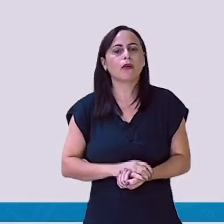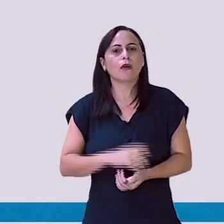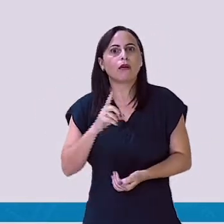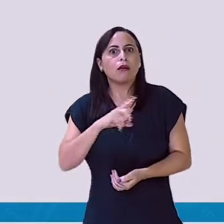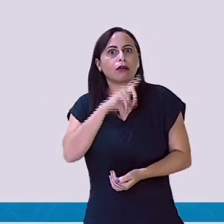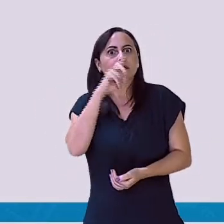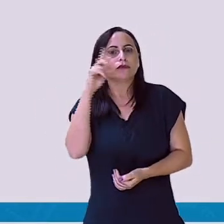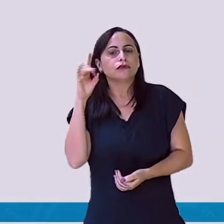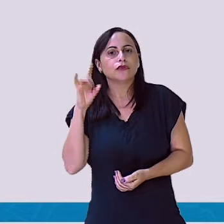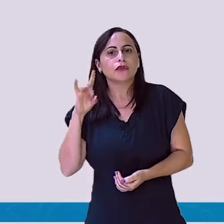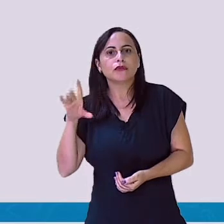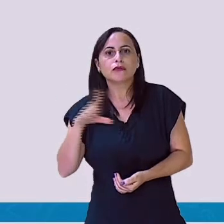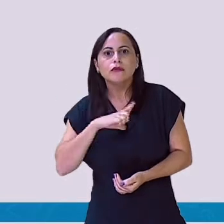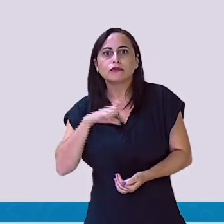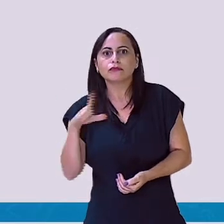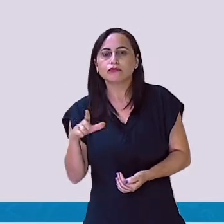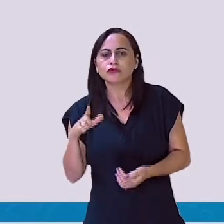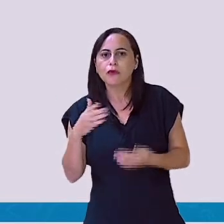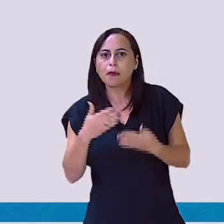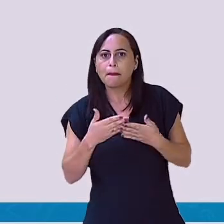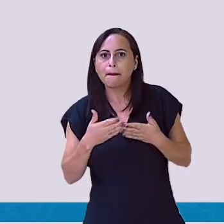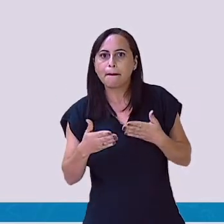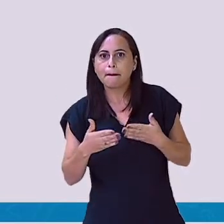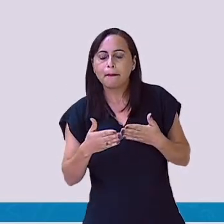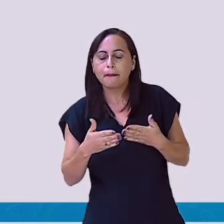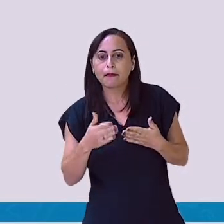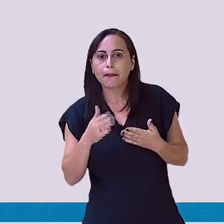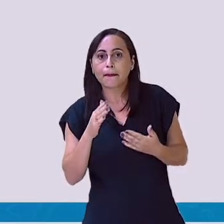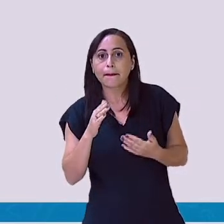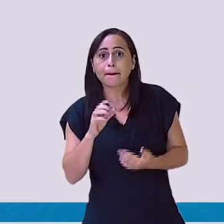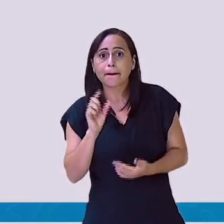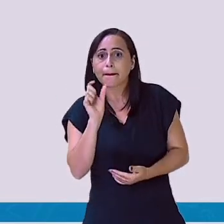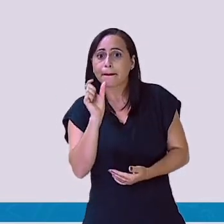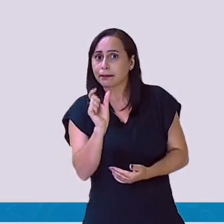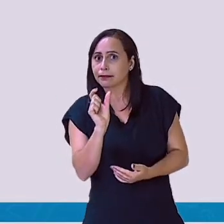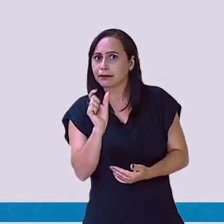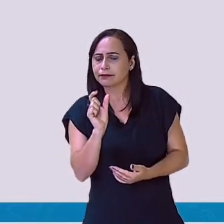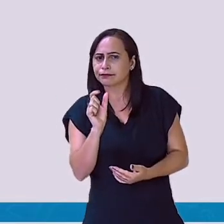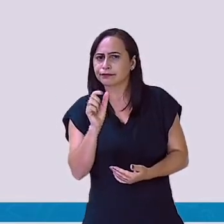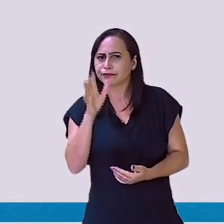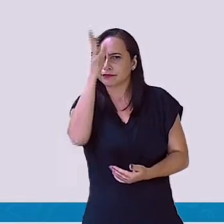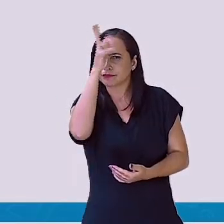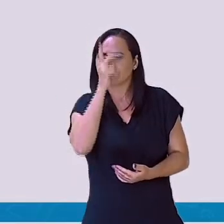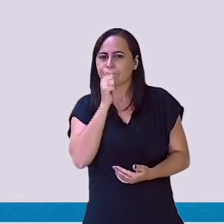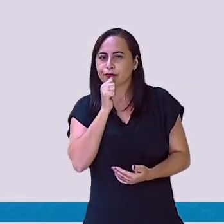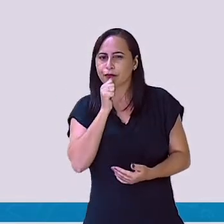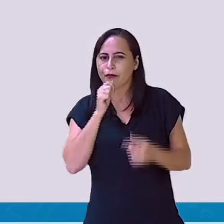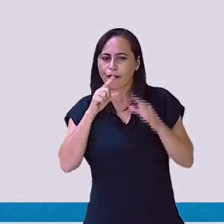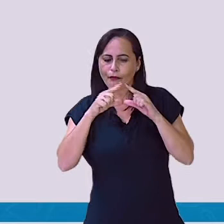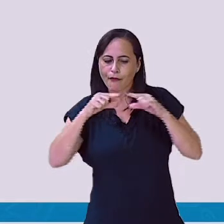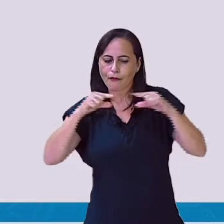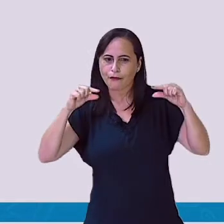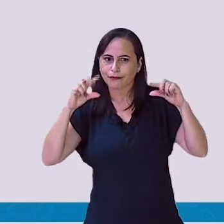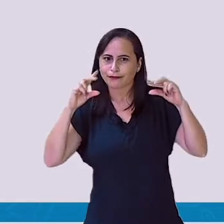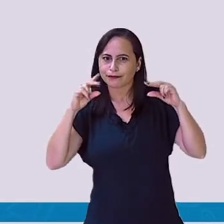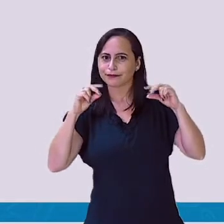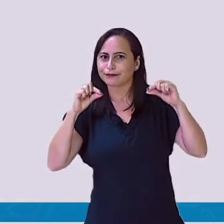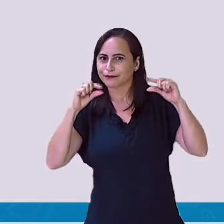havia sobrado um pedaço de frango com quiabo que a minha mãe havia feito no